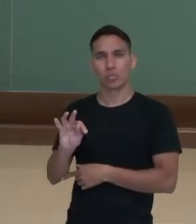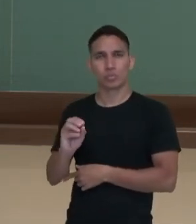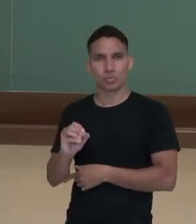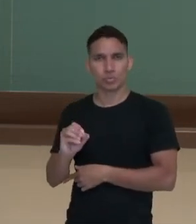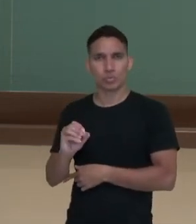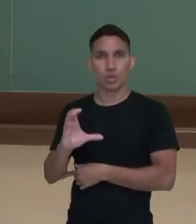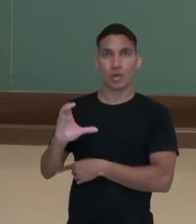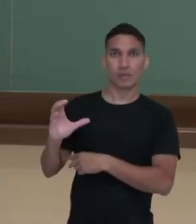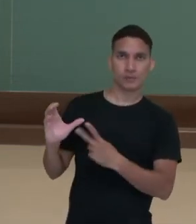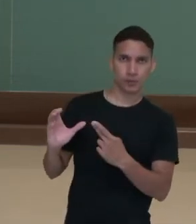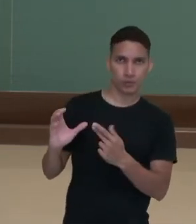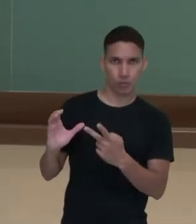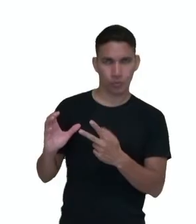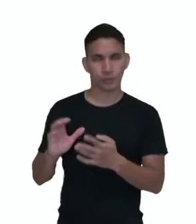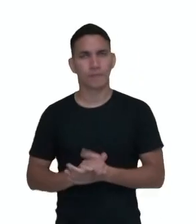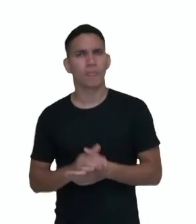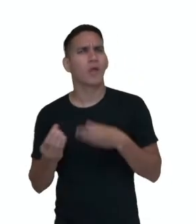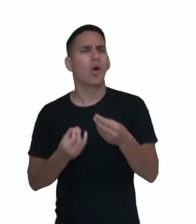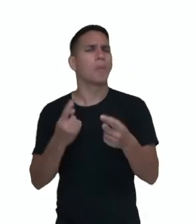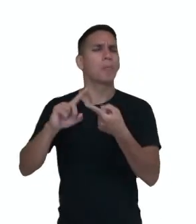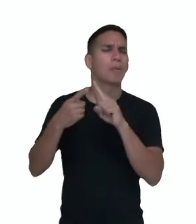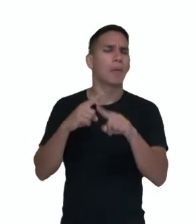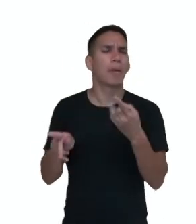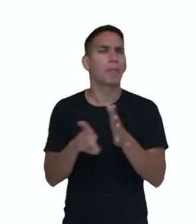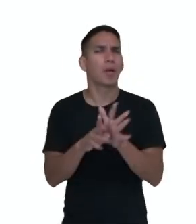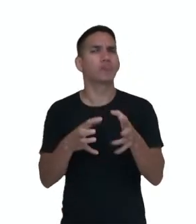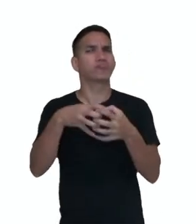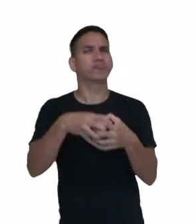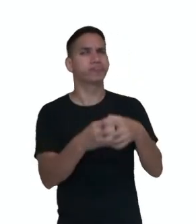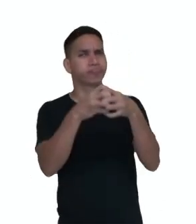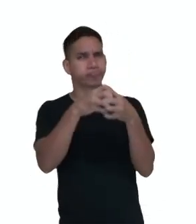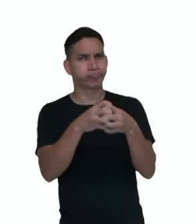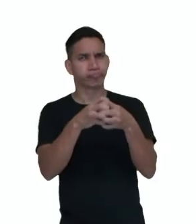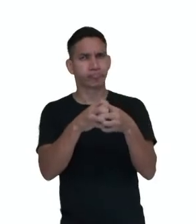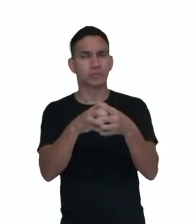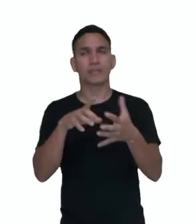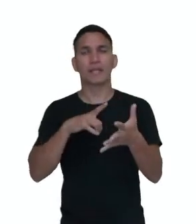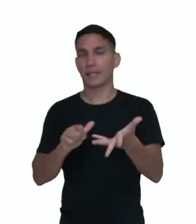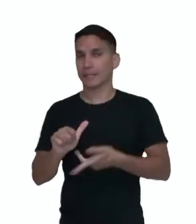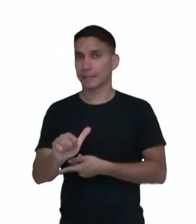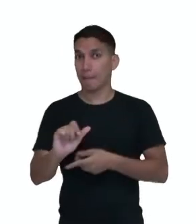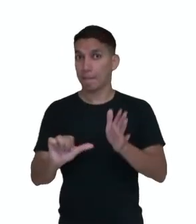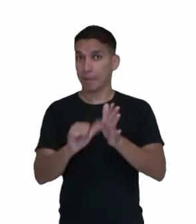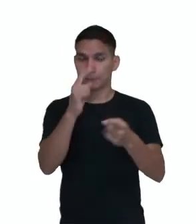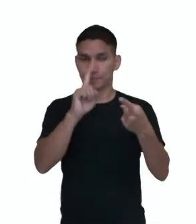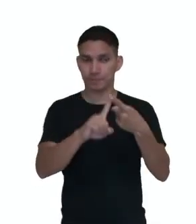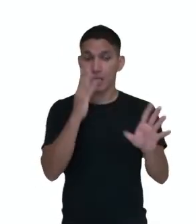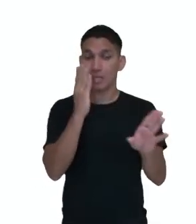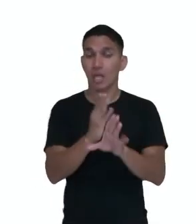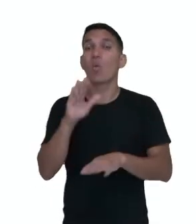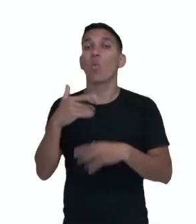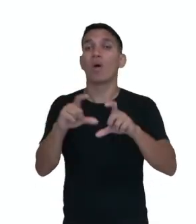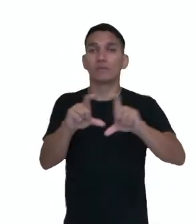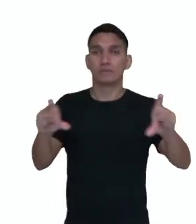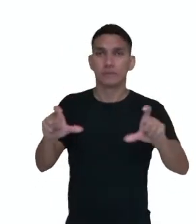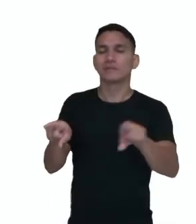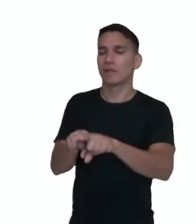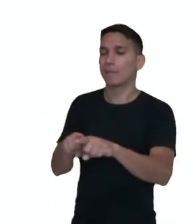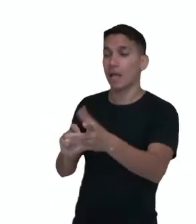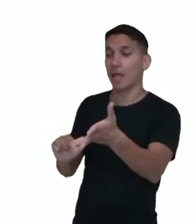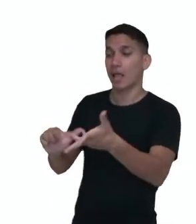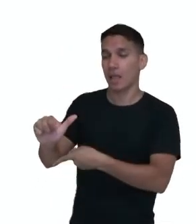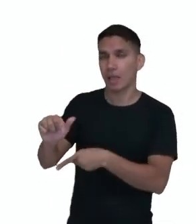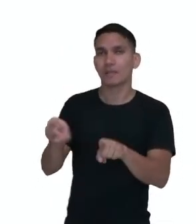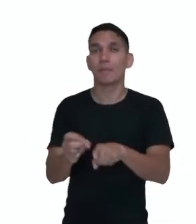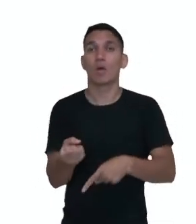Como calcular a massa molecular de uma substância? Primeiro, identificar a fórmula molecular, os elementos envolvidos e o